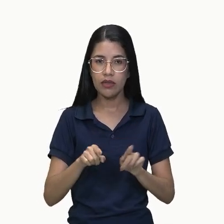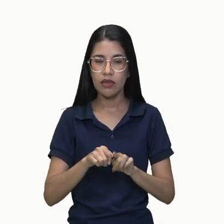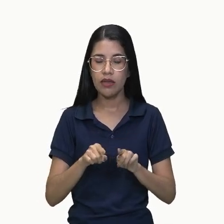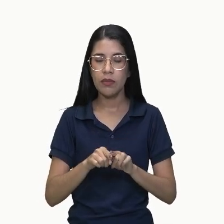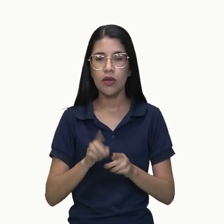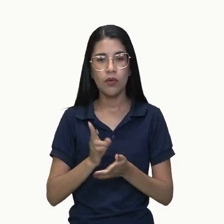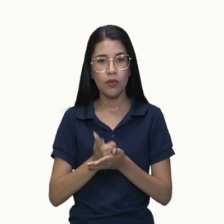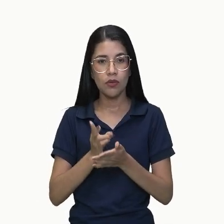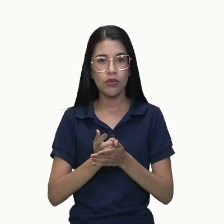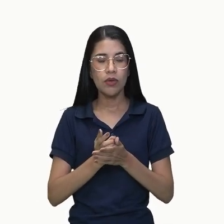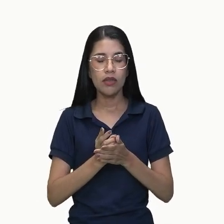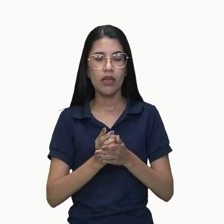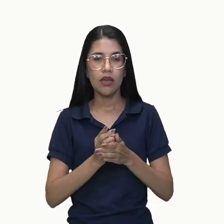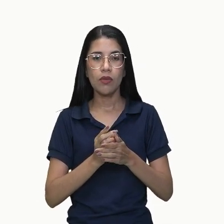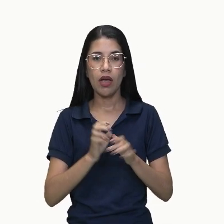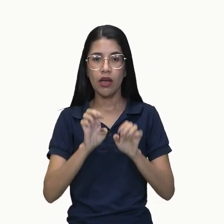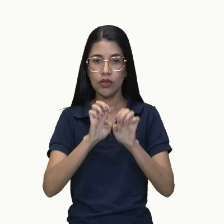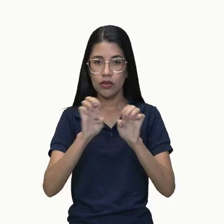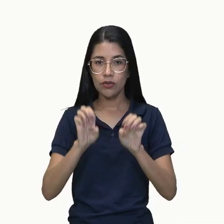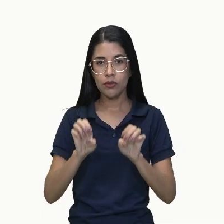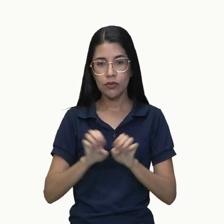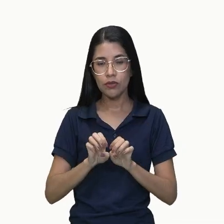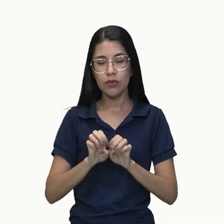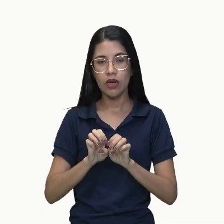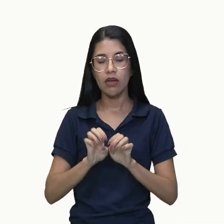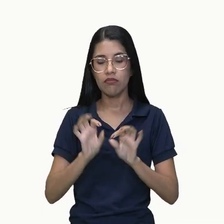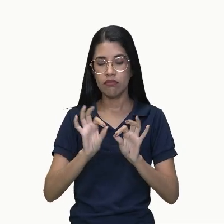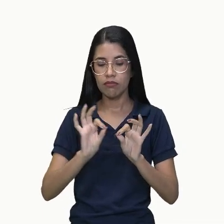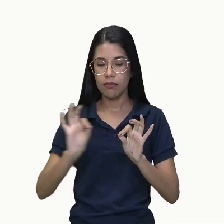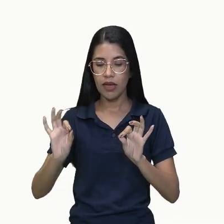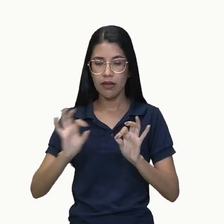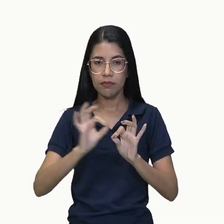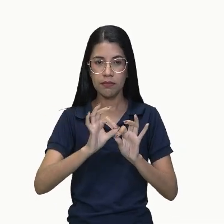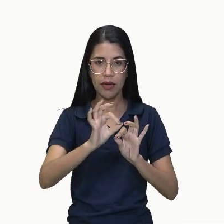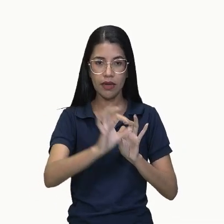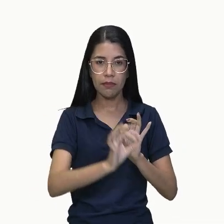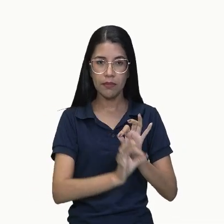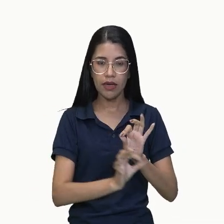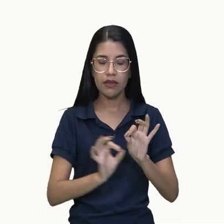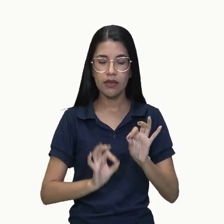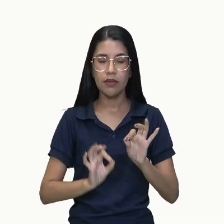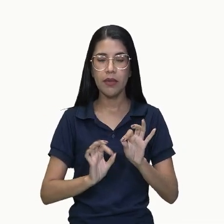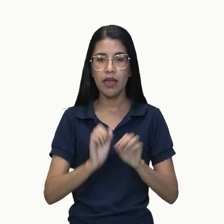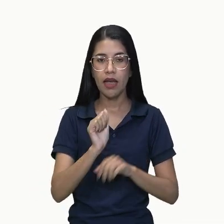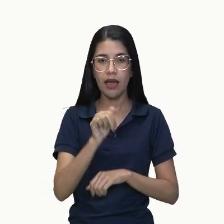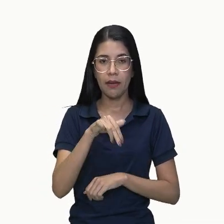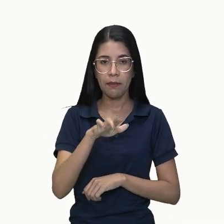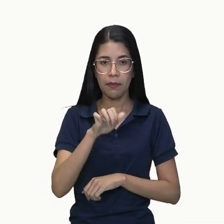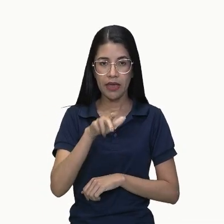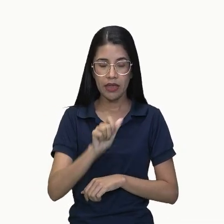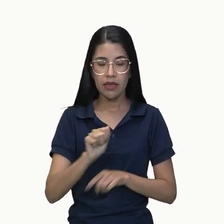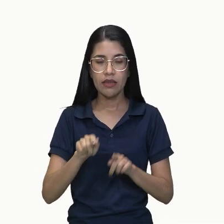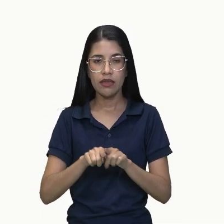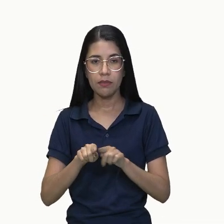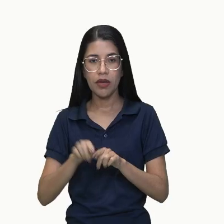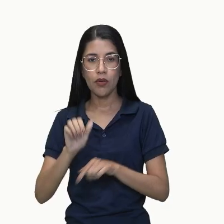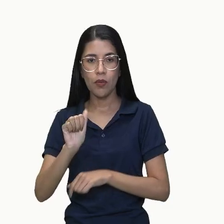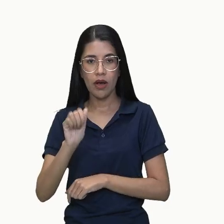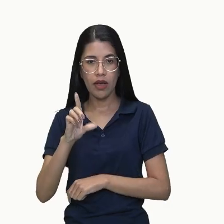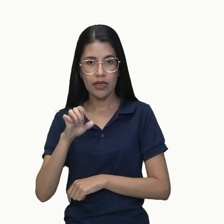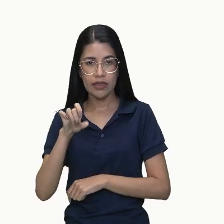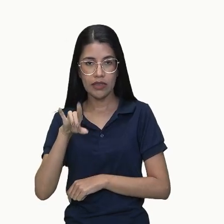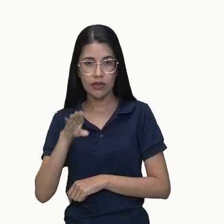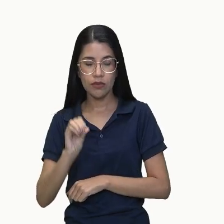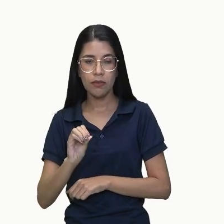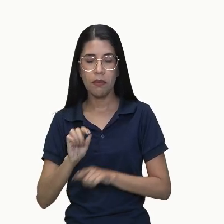nas extremidades, ou seja, nas partes terminais, tanto a amina quanto o ácido. Mas agora, esta